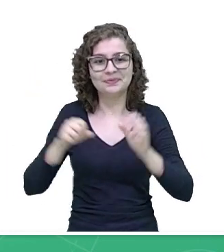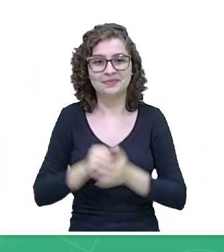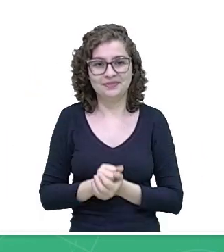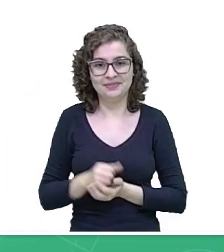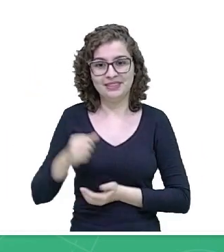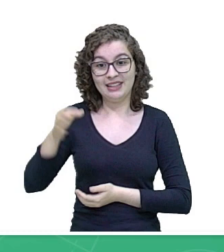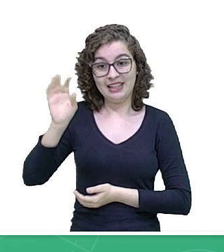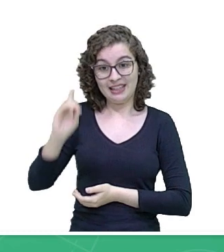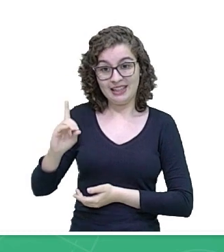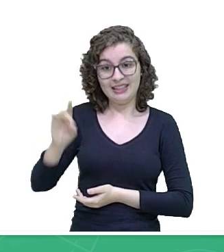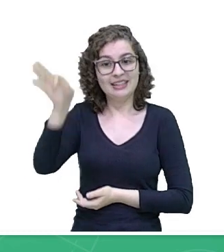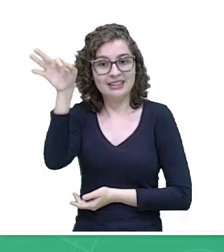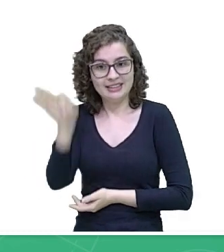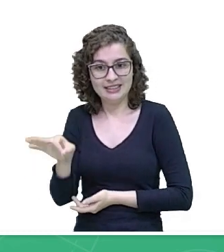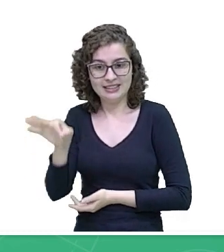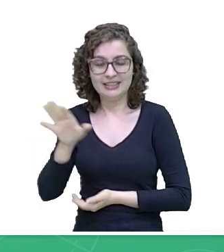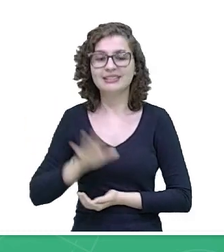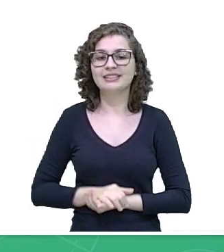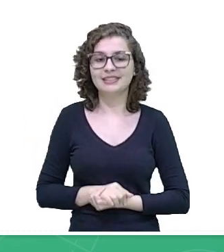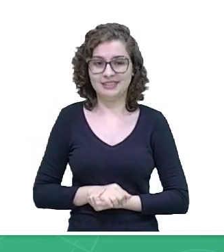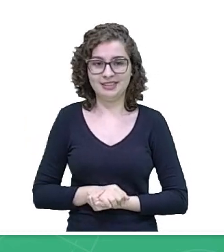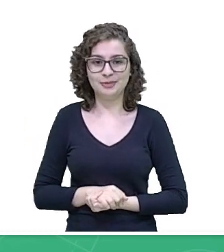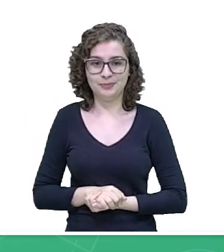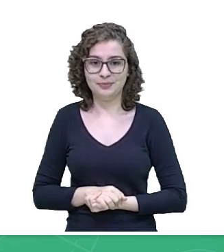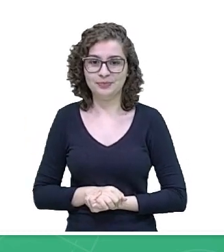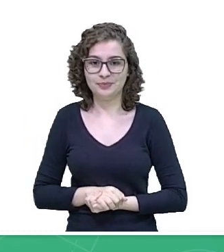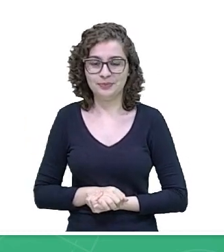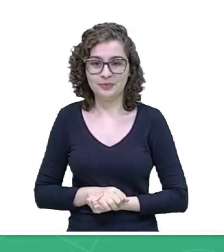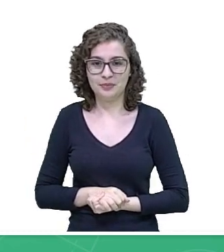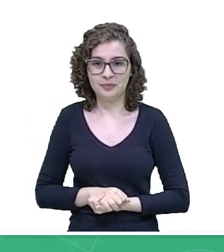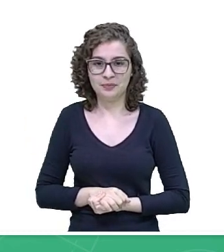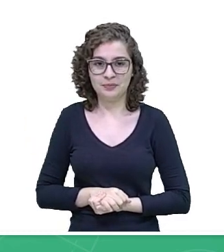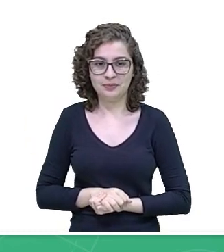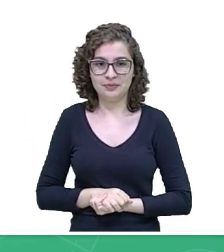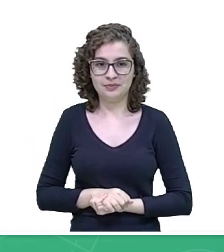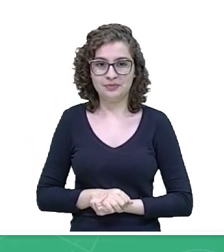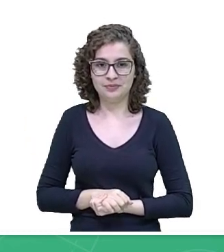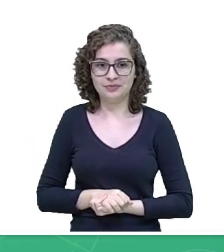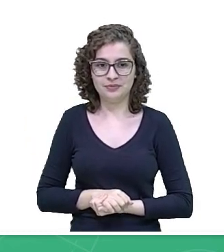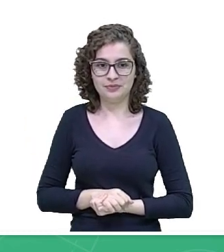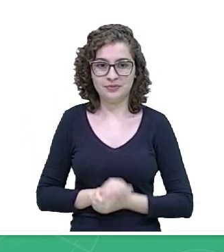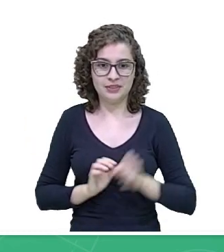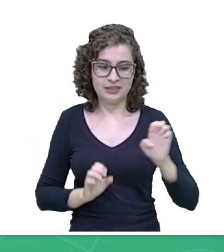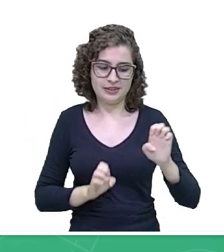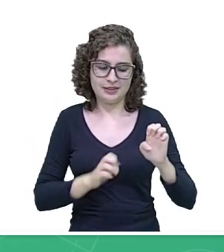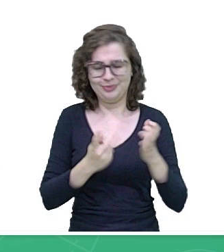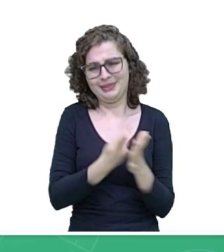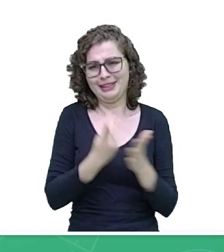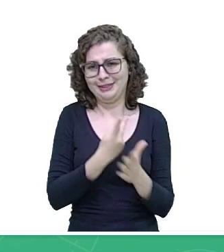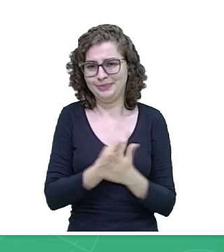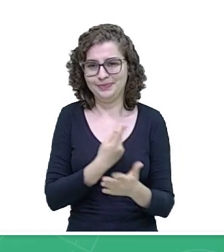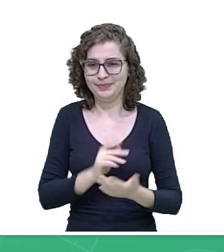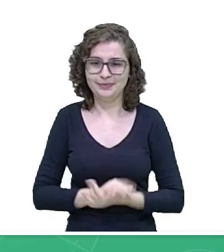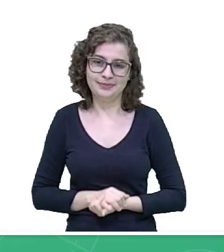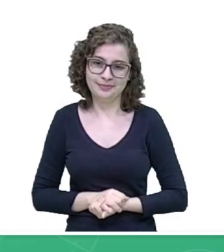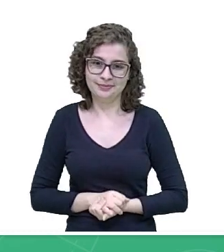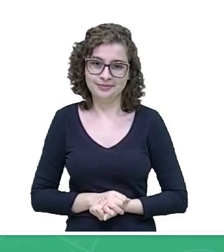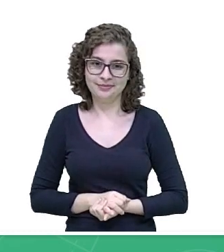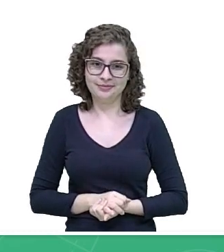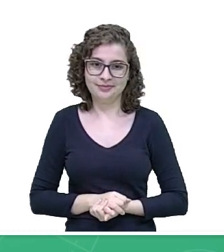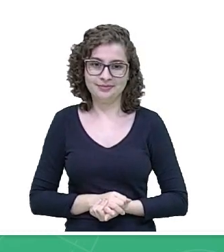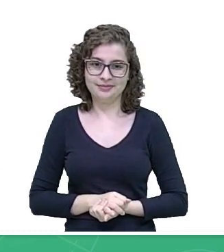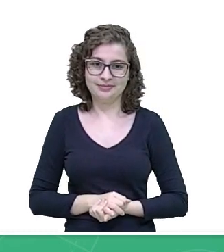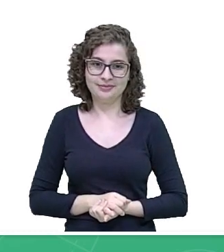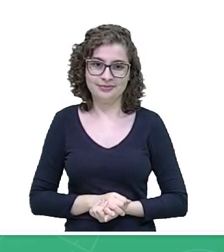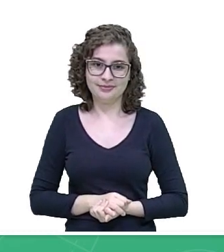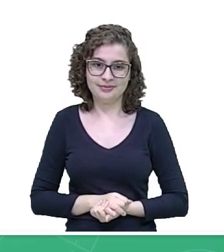D é o nosso gabarito, tá? E a letra E aqui também é falsa, ok?